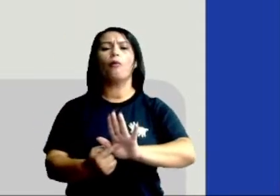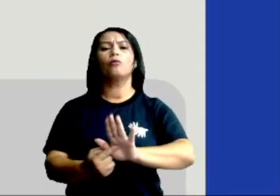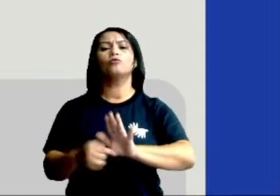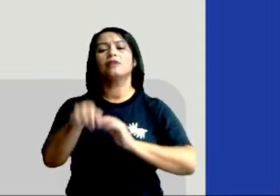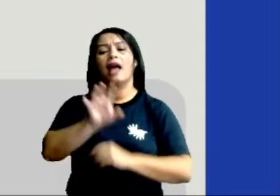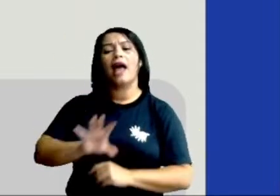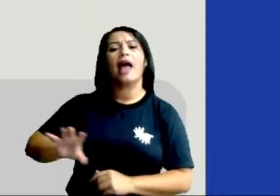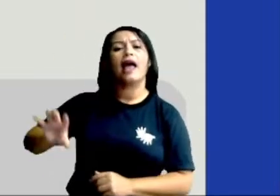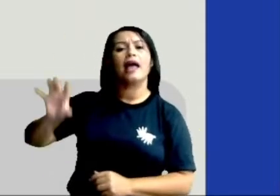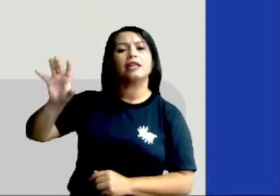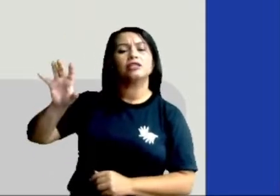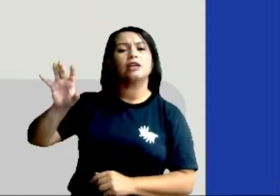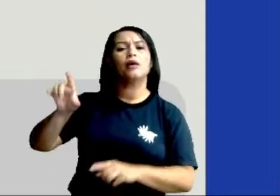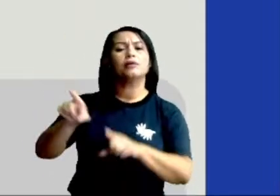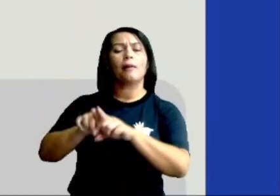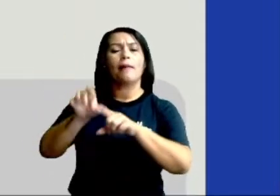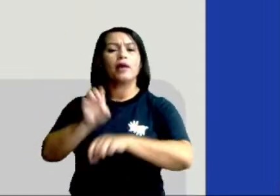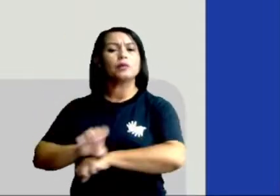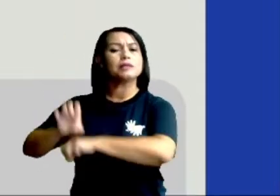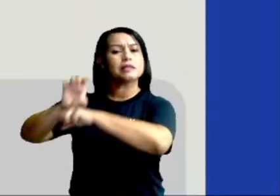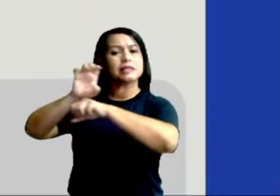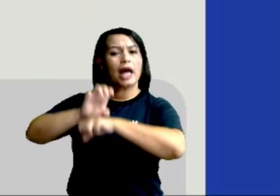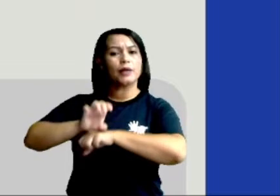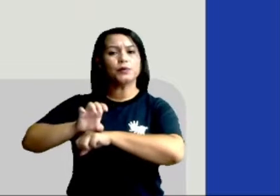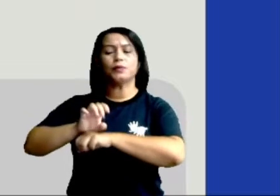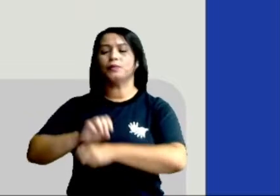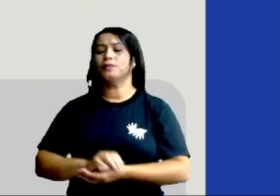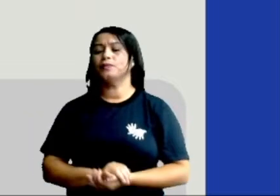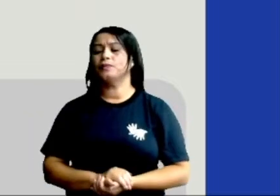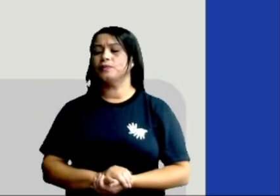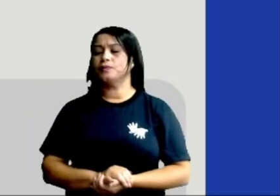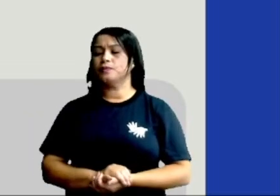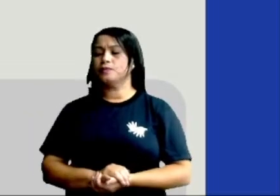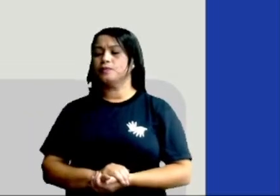a região e seus estados.